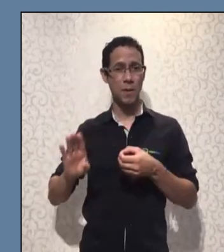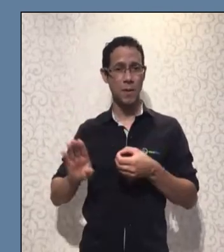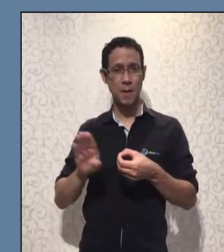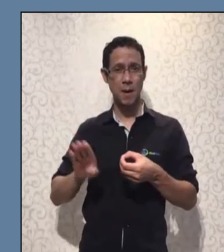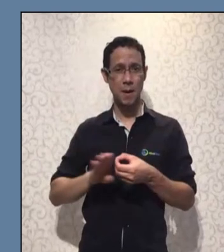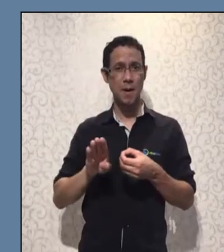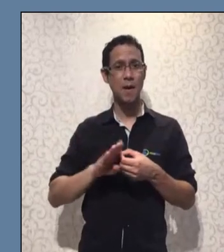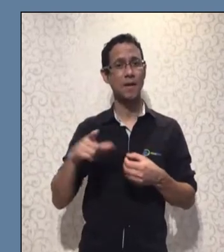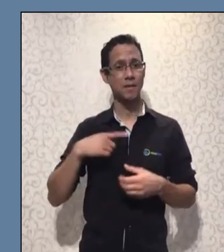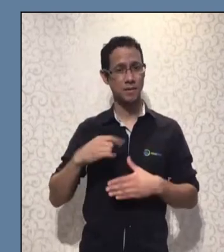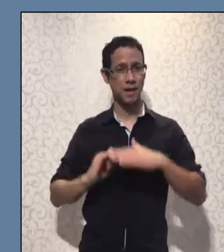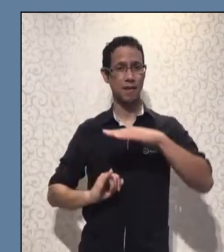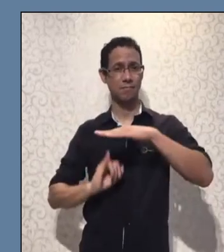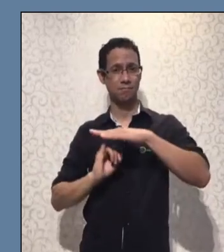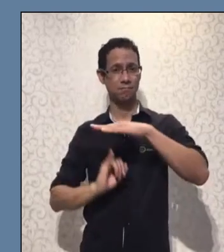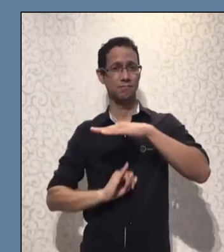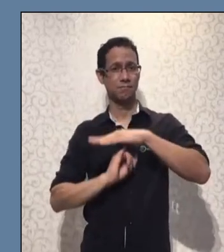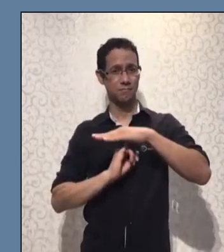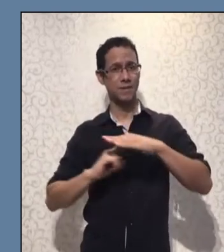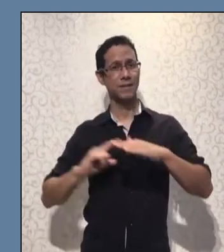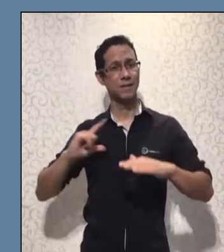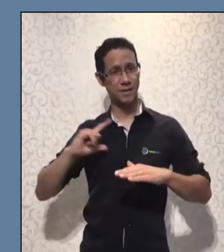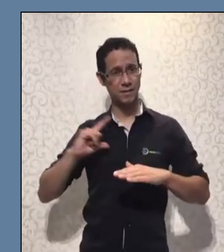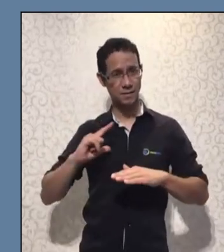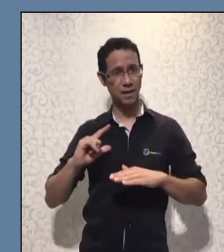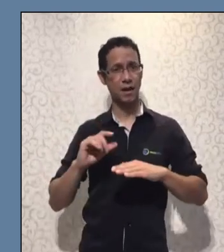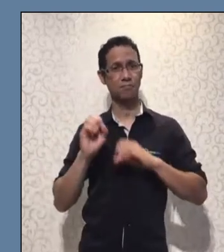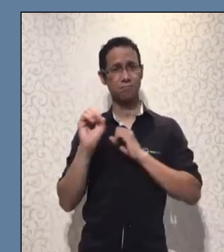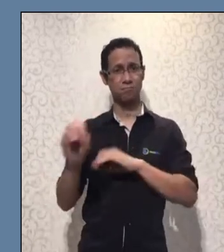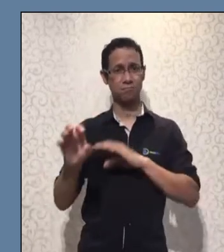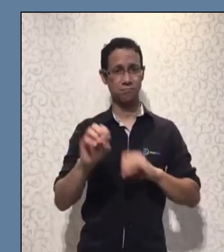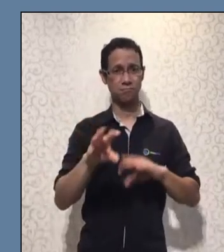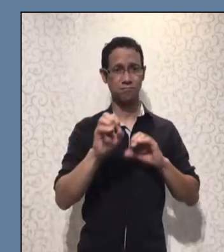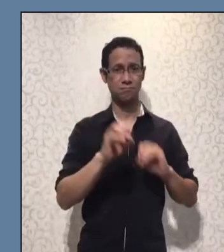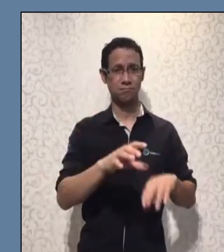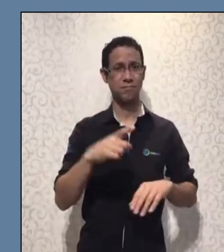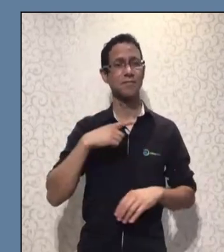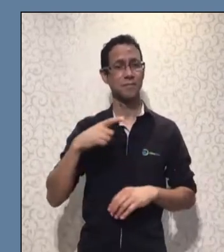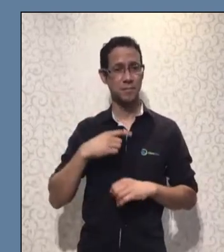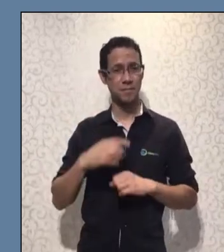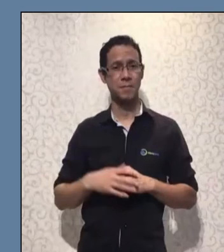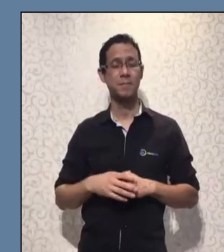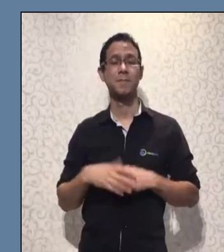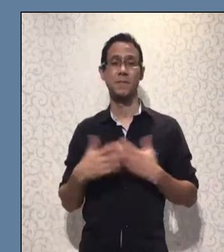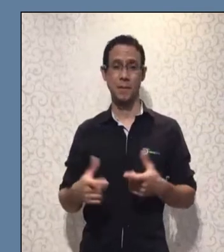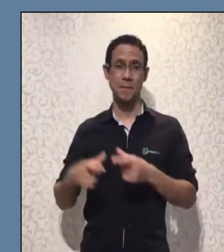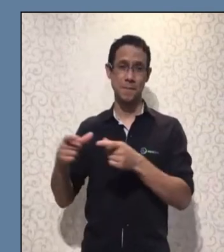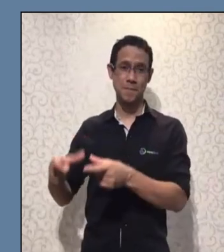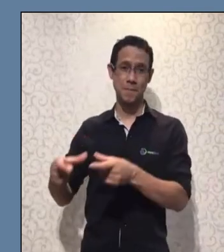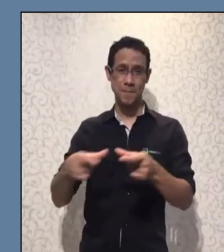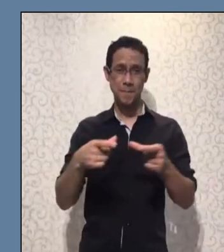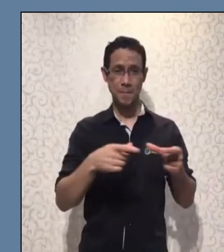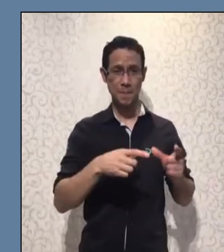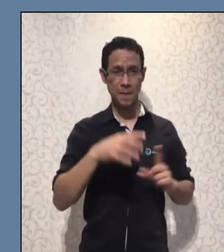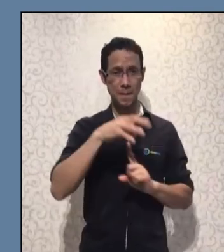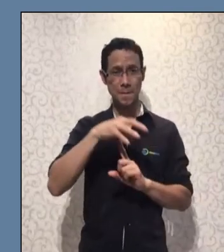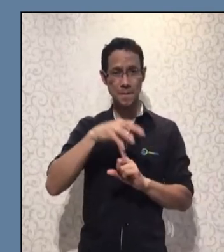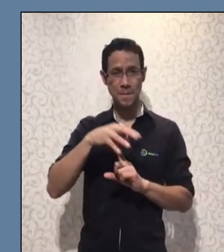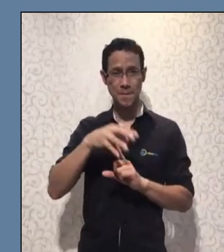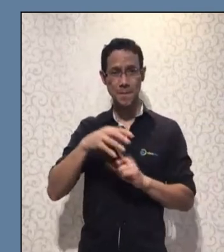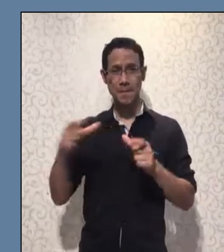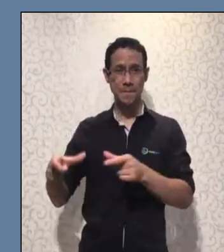ali educacionais, né, mas sem dúvida nenhuma, esse complexo ali em torno do parque forma